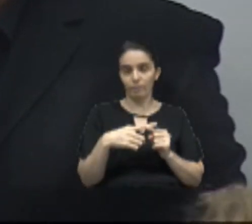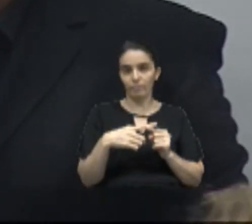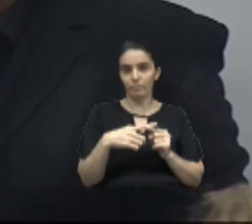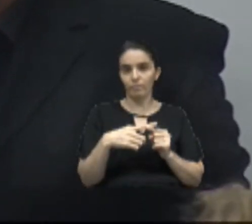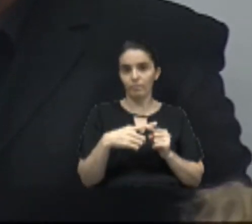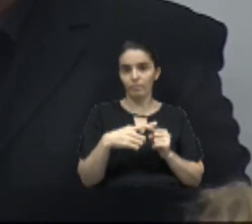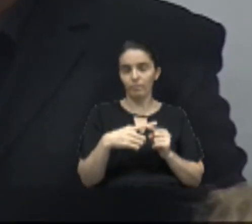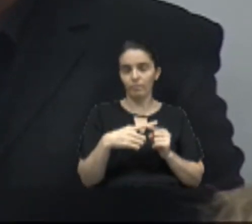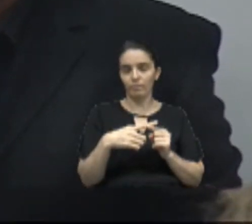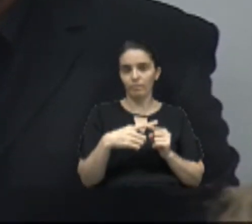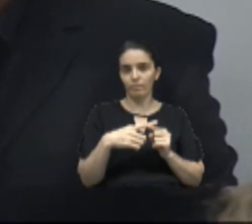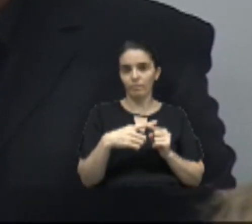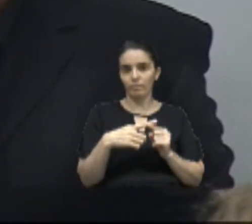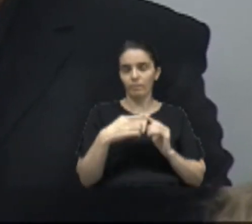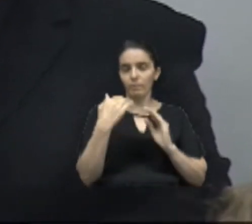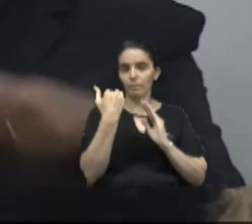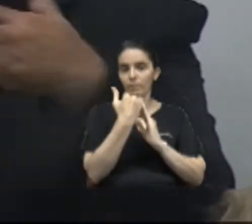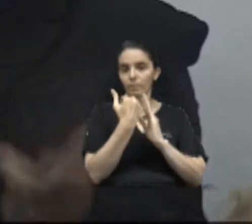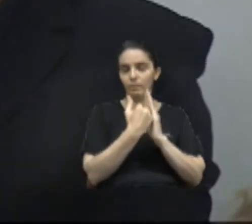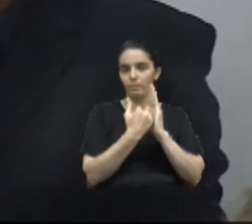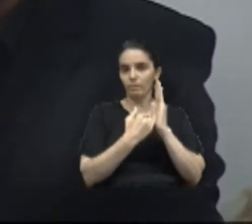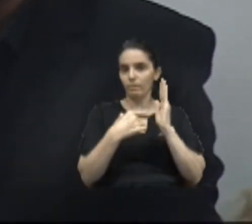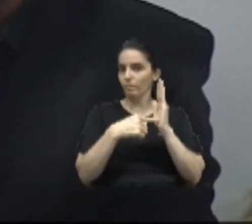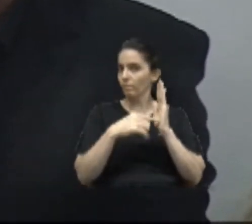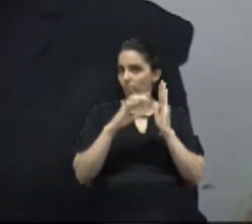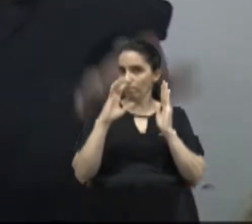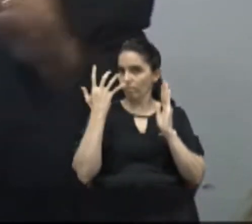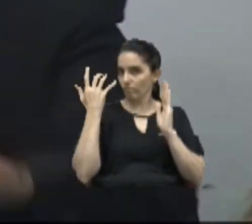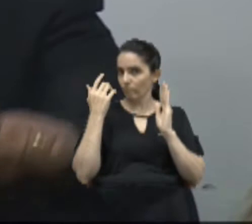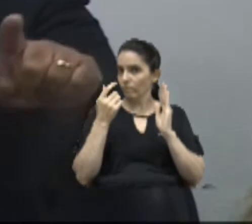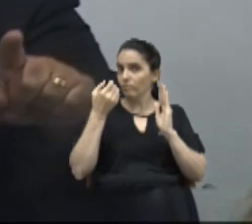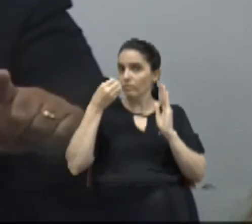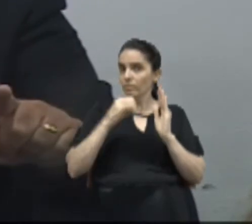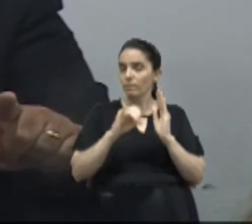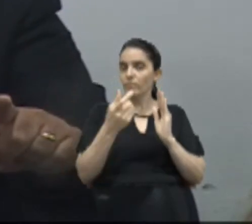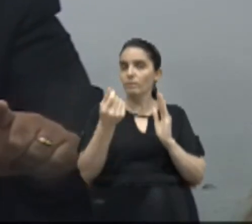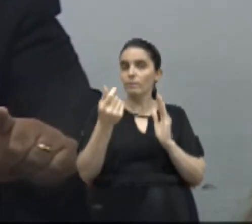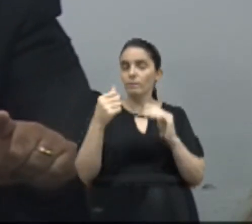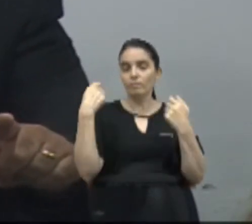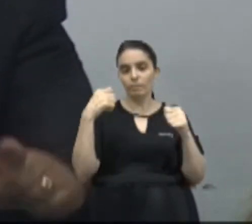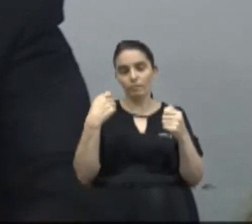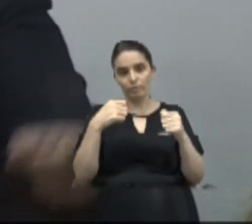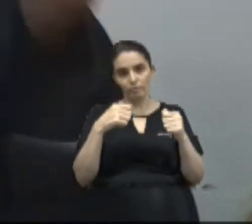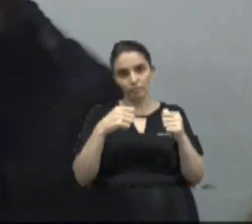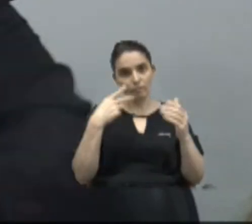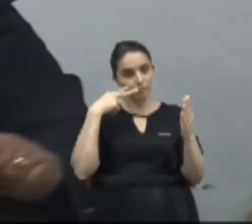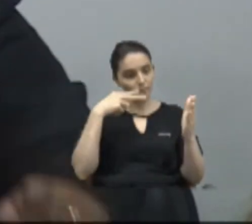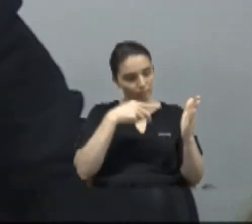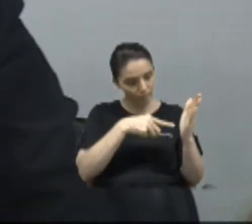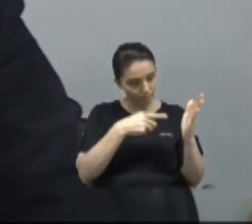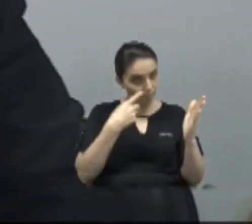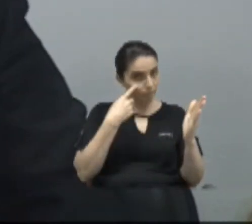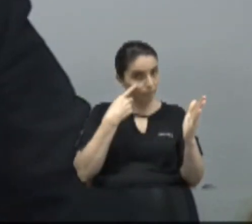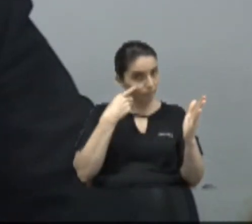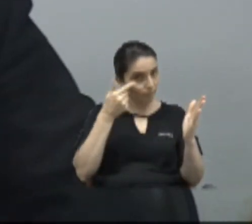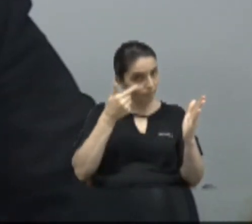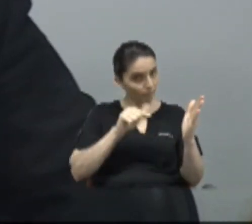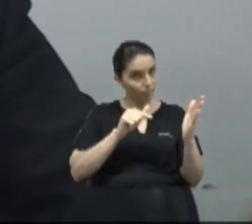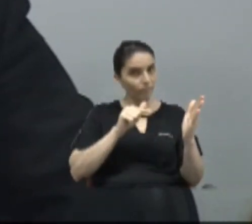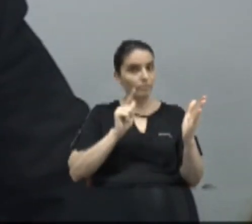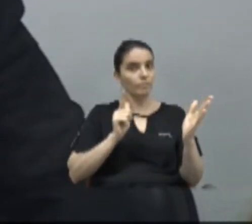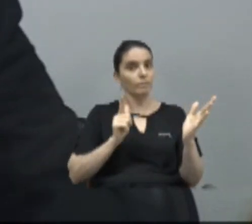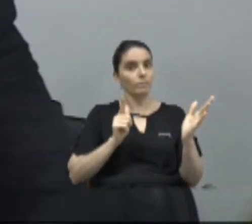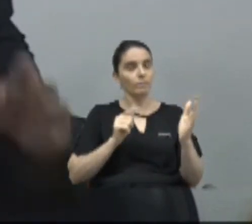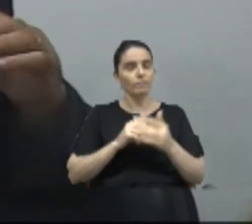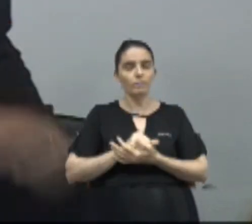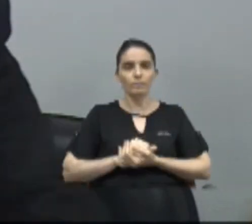essa tabela, nessa tabela está em prática. Se é os valores, então para que seja revista essa tabela e que para colocar em prática de